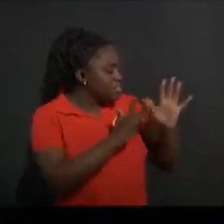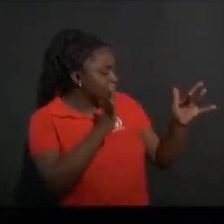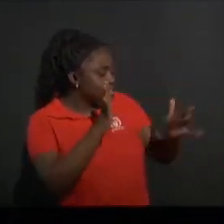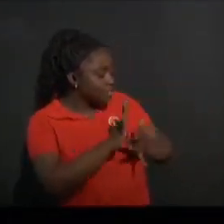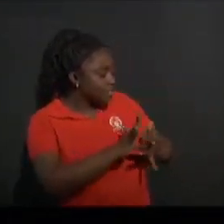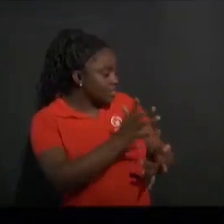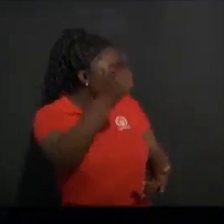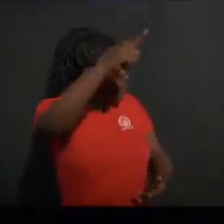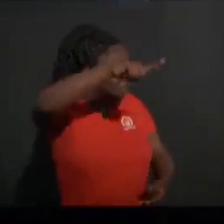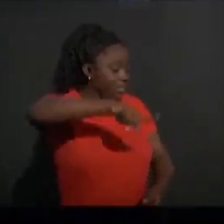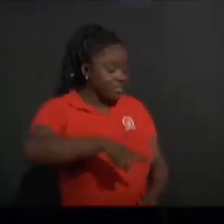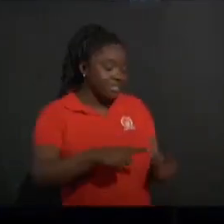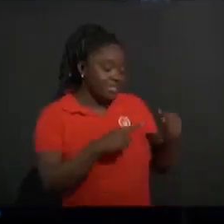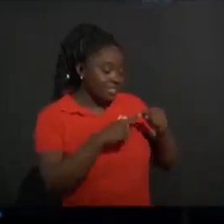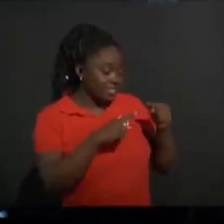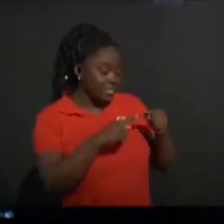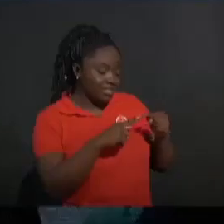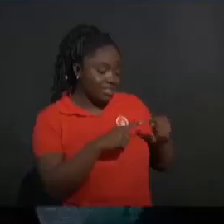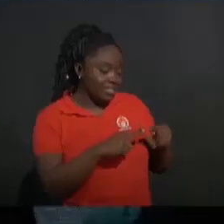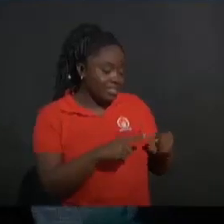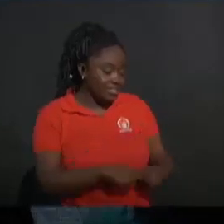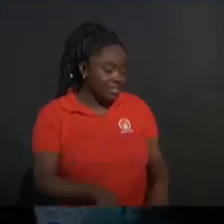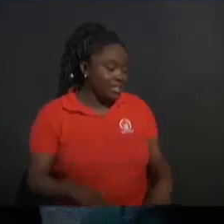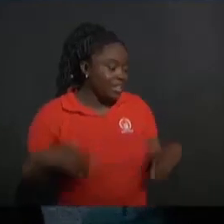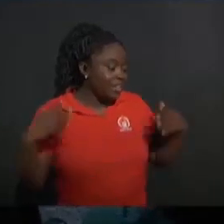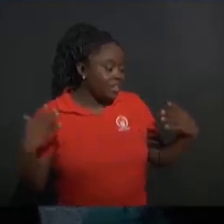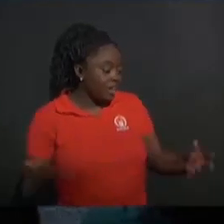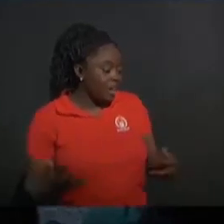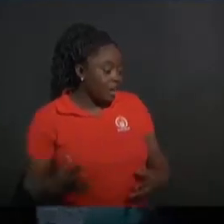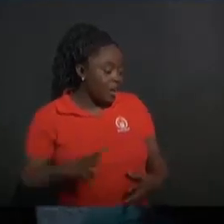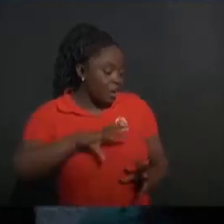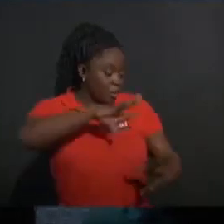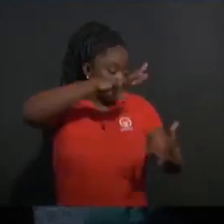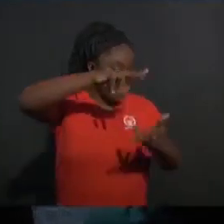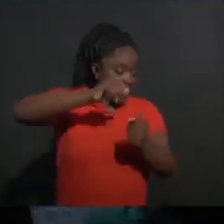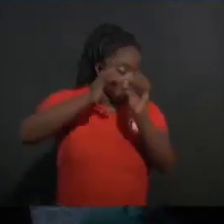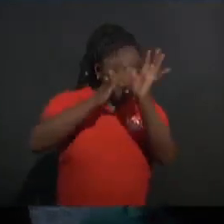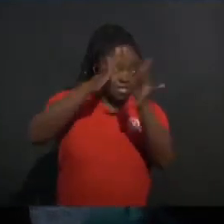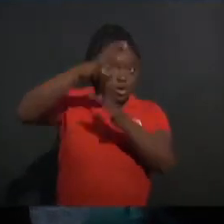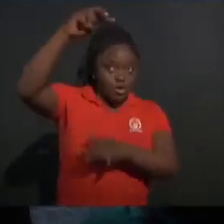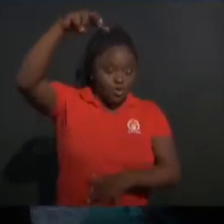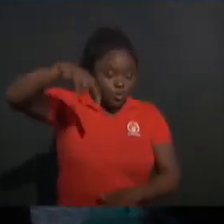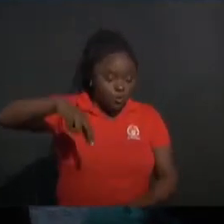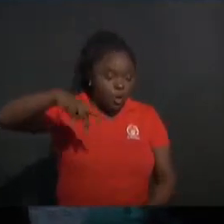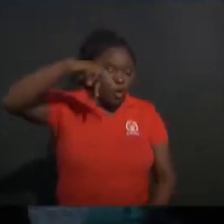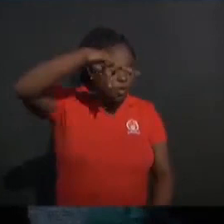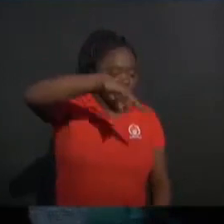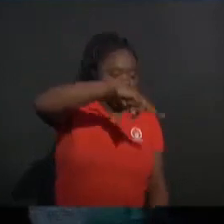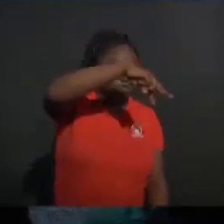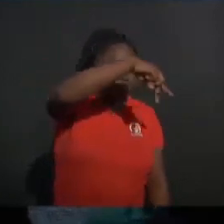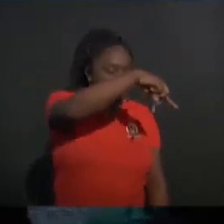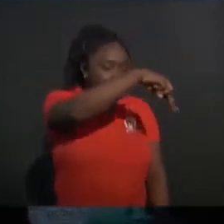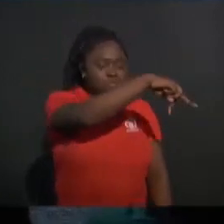outro jeito. Desceu em cima dos planetas assim, ó. Tum, tum, tum.